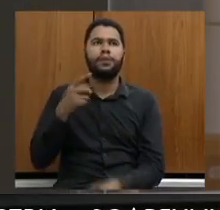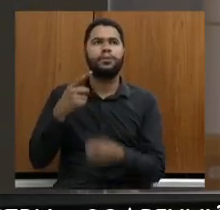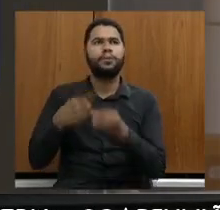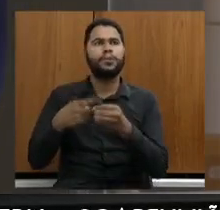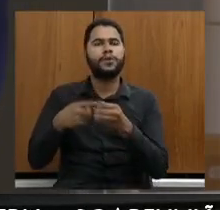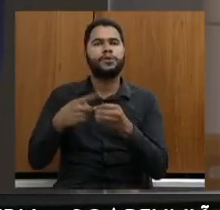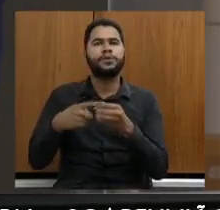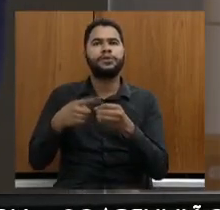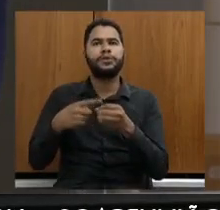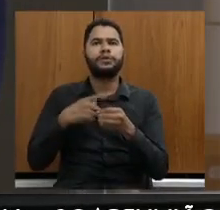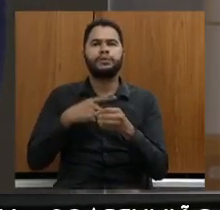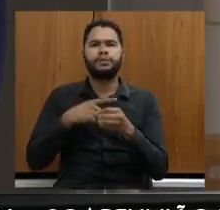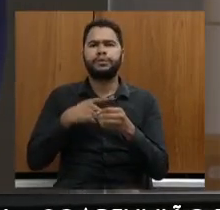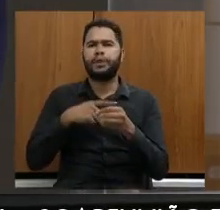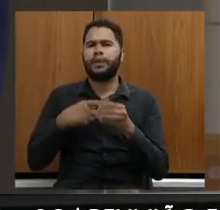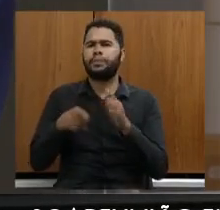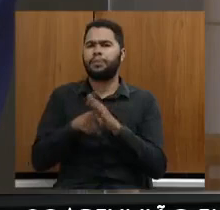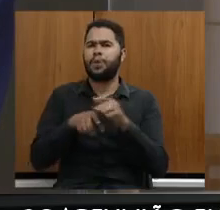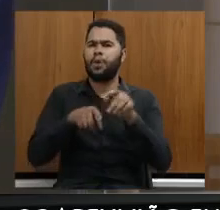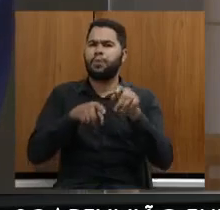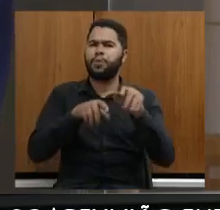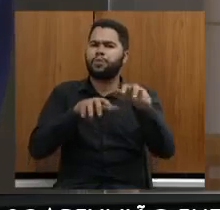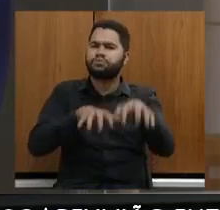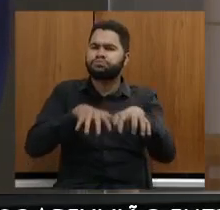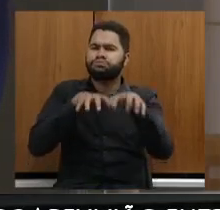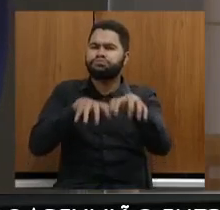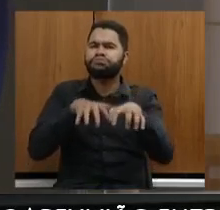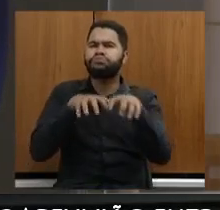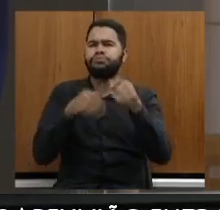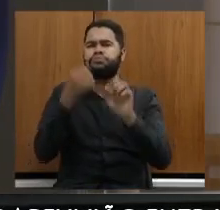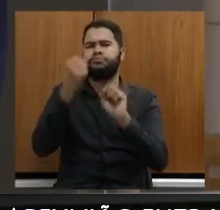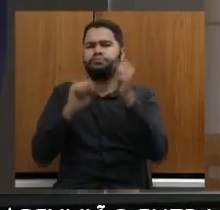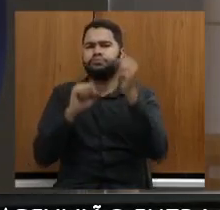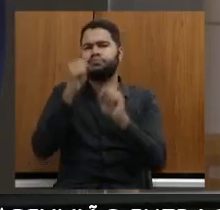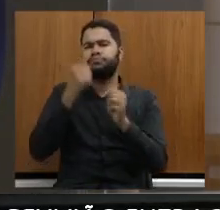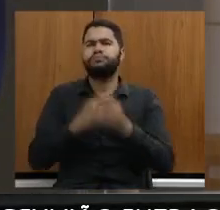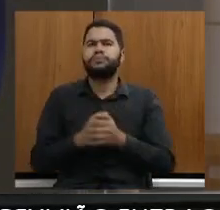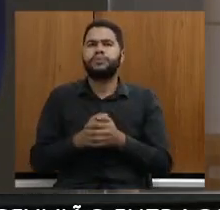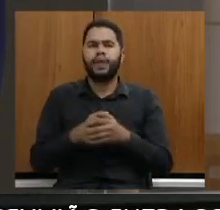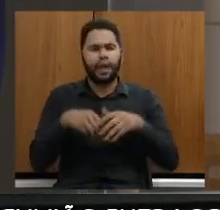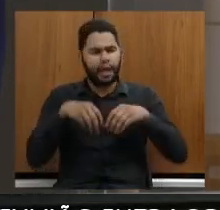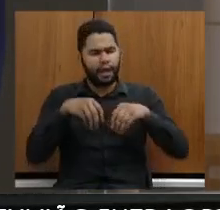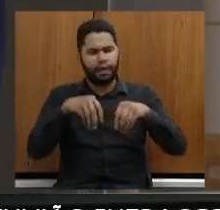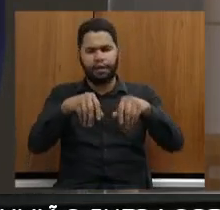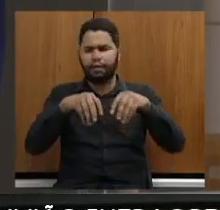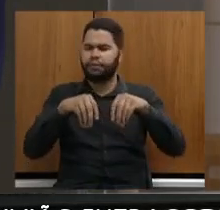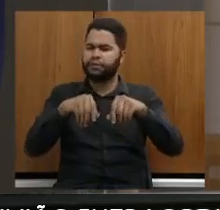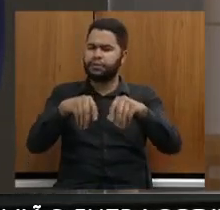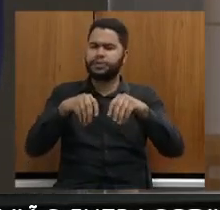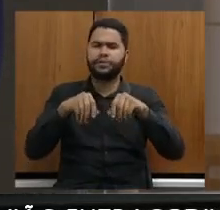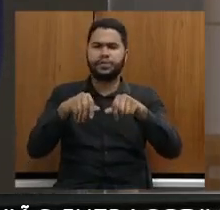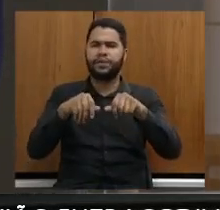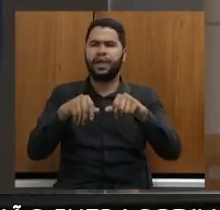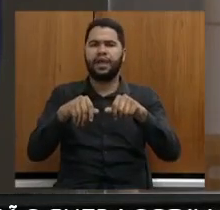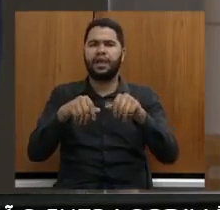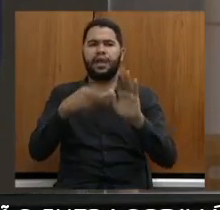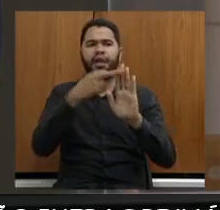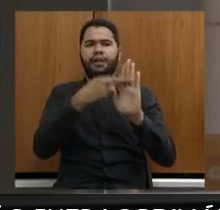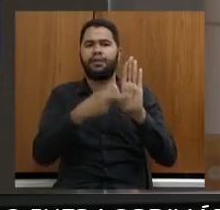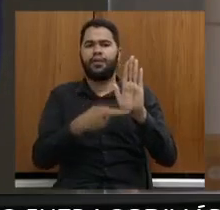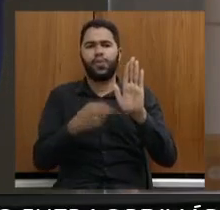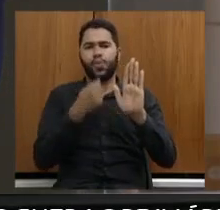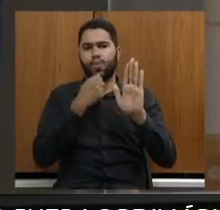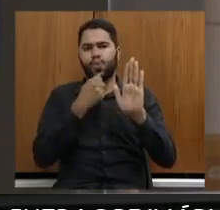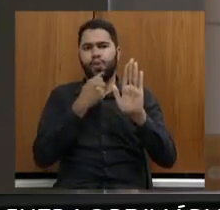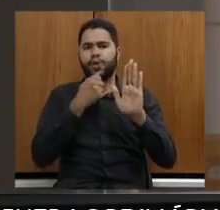cidade lá normal onde tem grandes mineradoras em cima lá para o segundo eles as terras todas são terras e regularização e as famílias